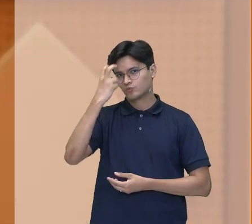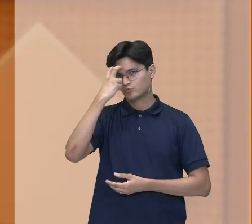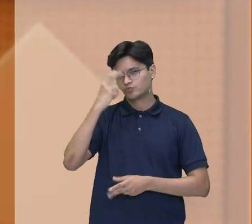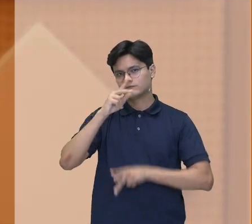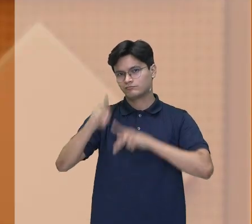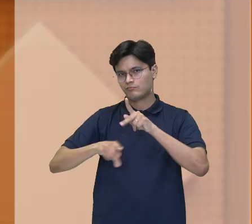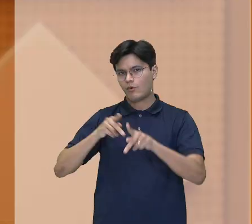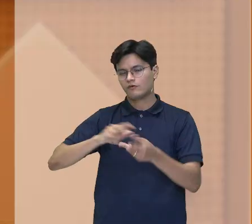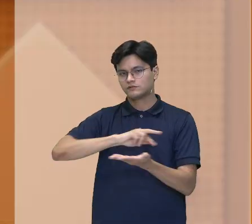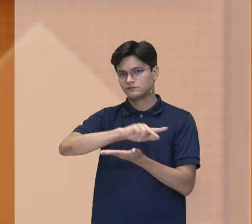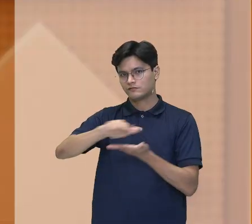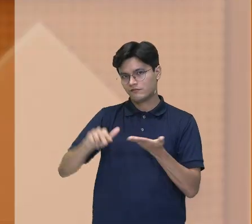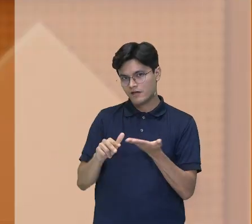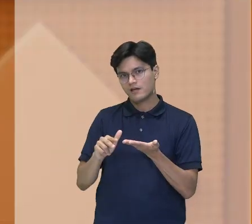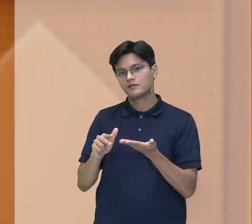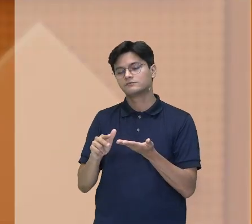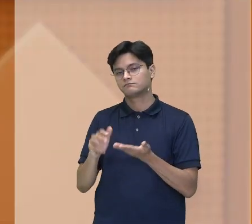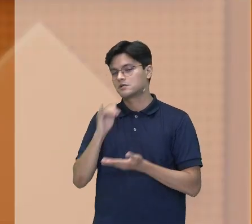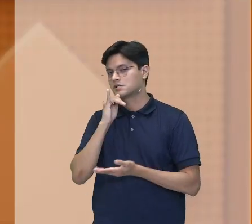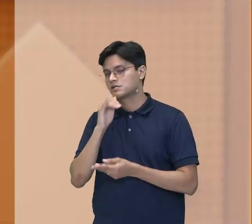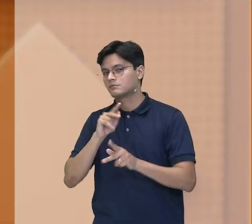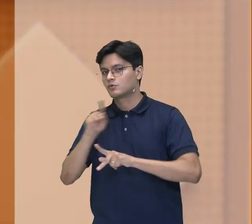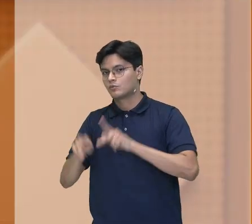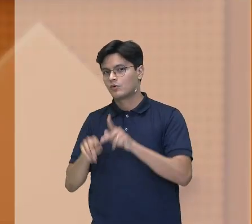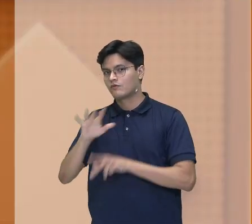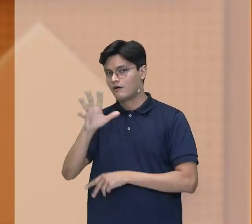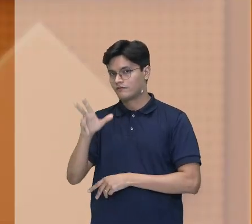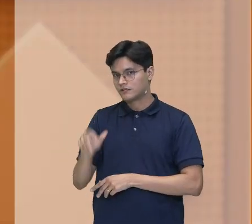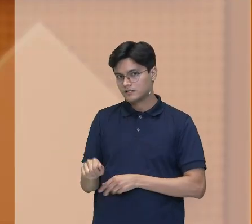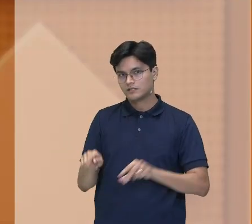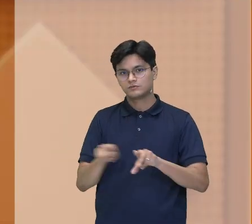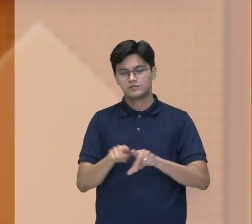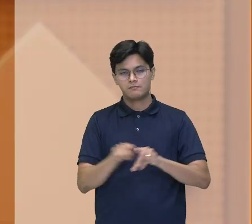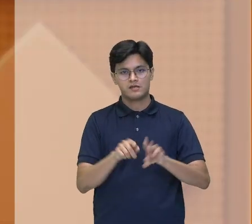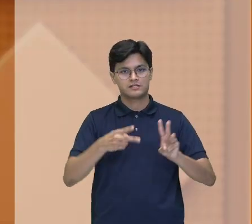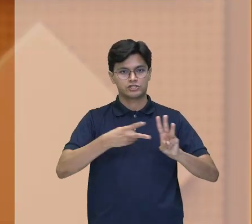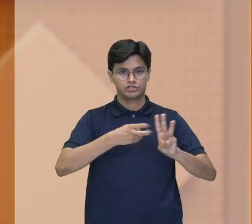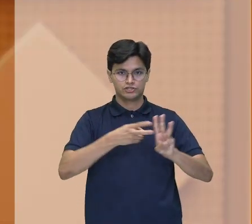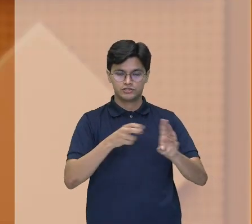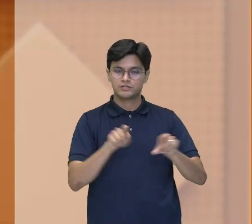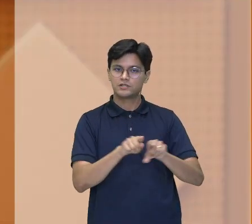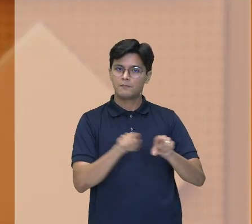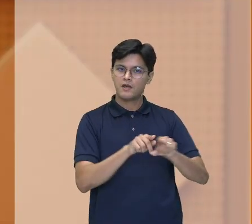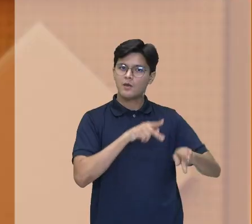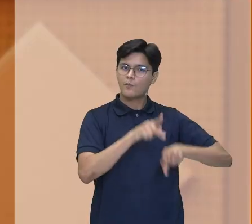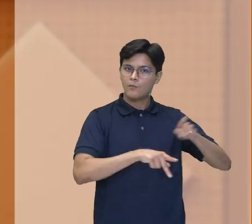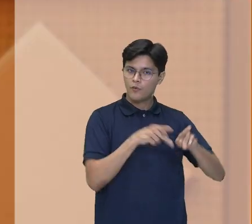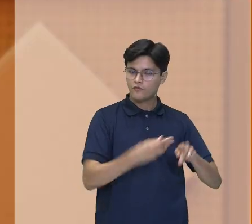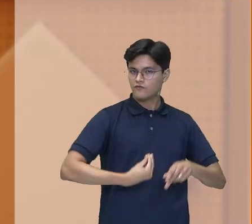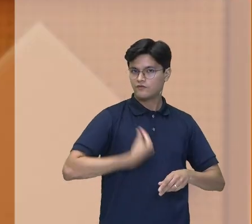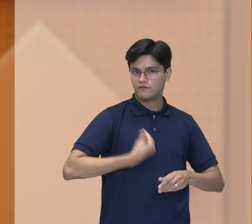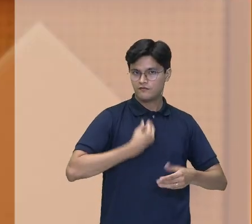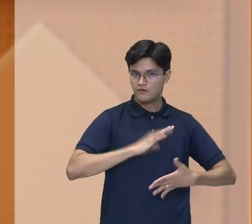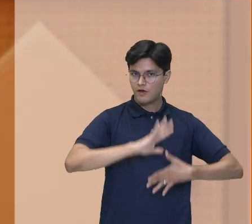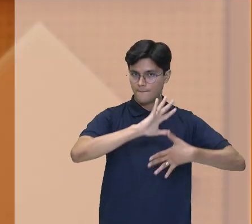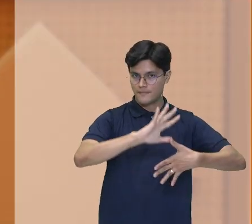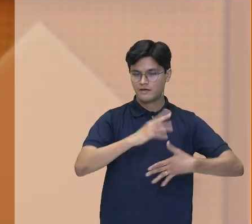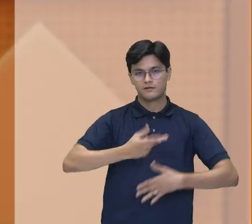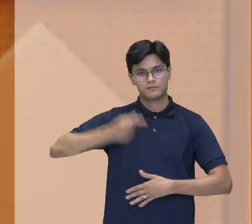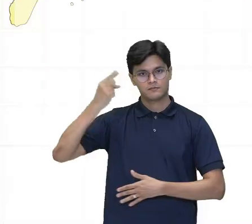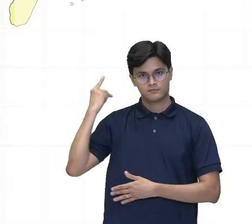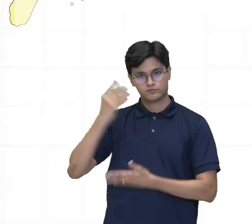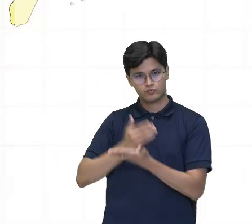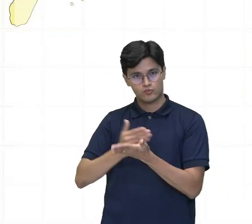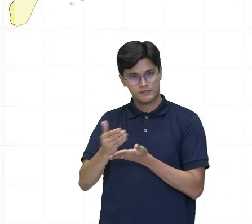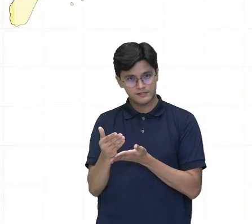povos africanos, indígenas e também os povos pré-colombianos. Iniciando, vamos falar sobre os povos africanos. Olhem